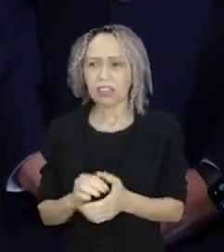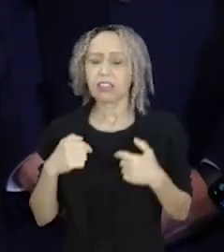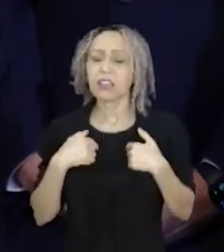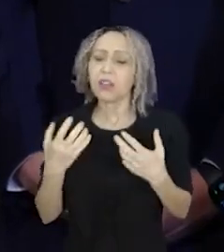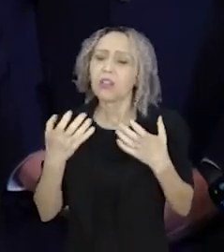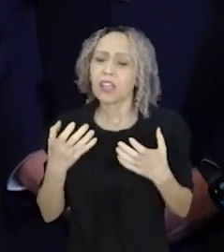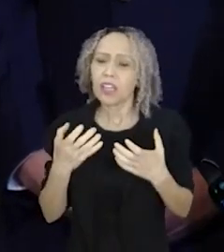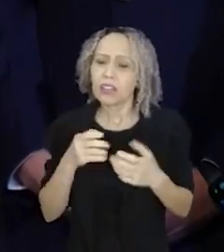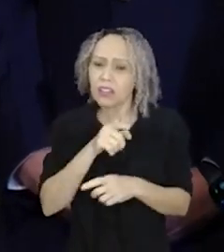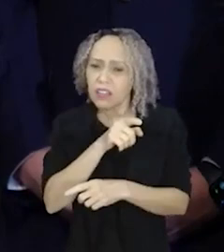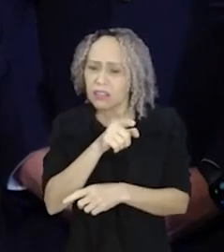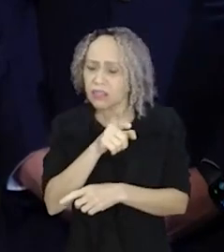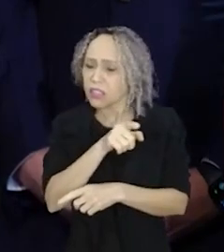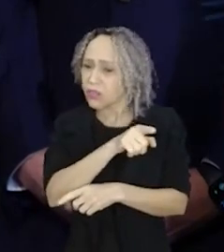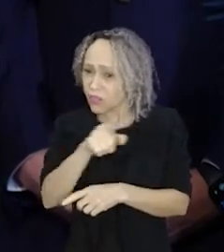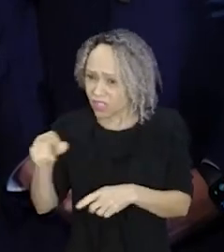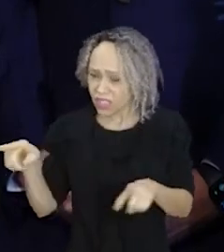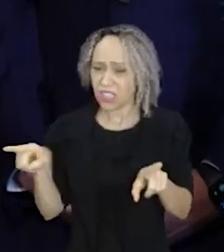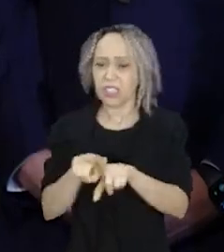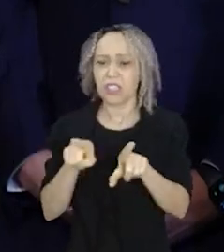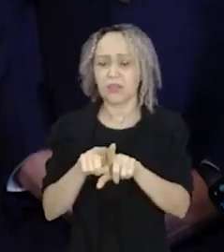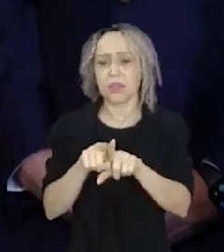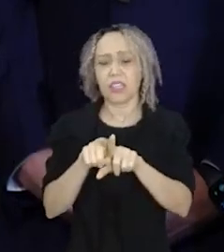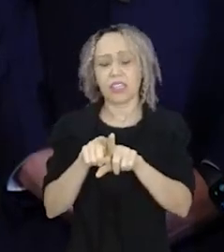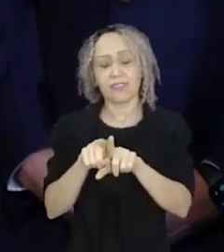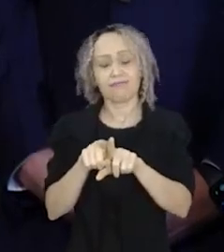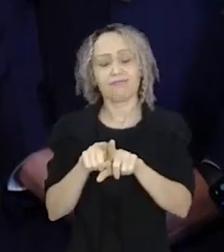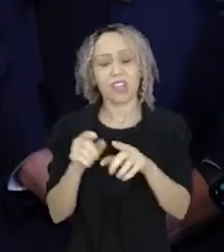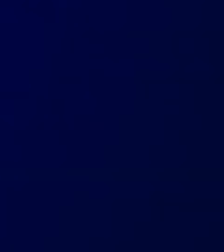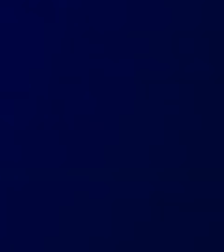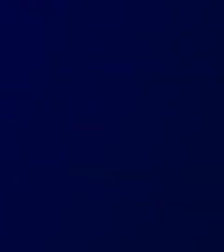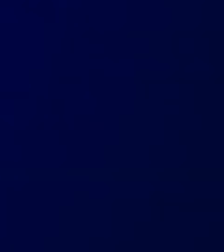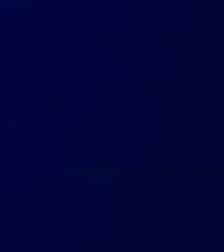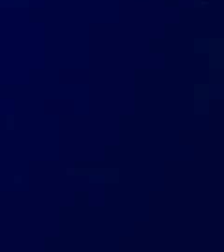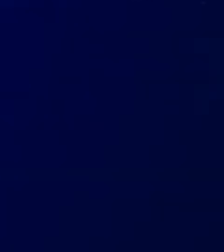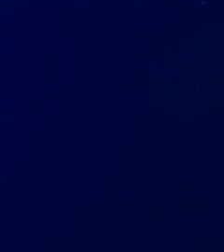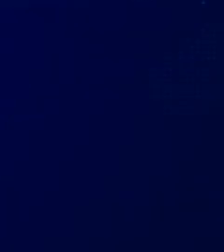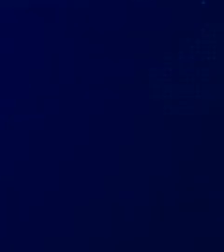e quero que a gente receba o título de melhor governo do mundo.